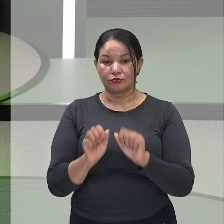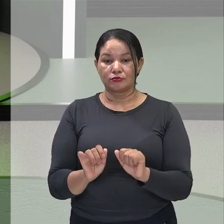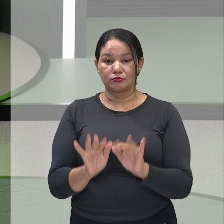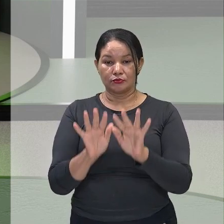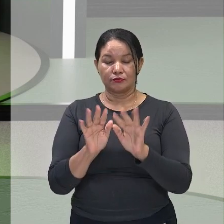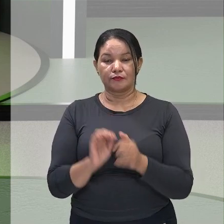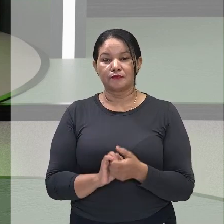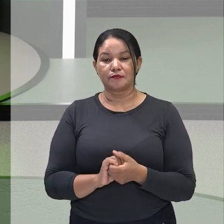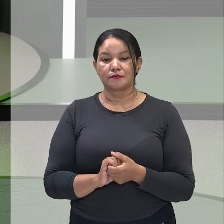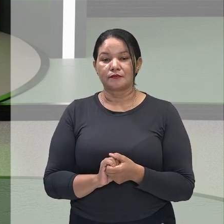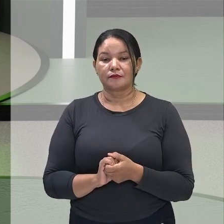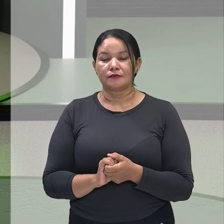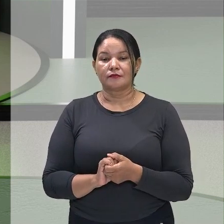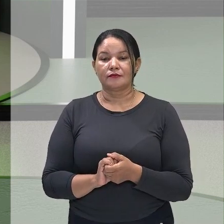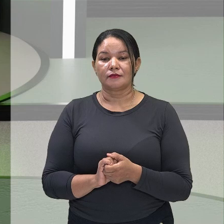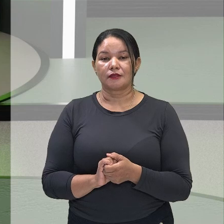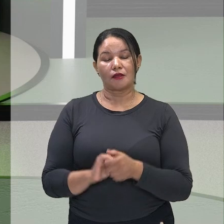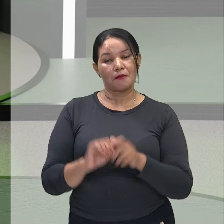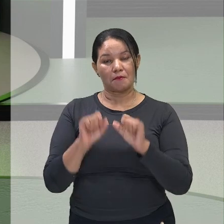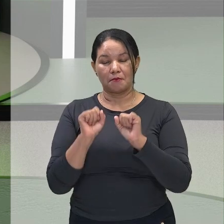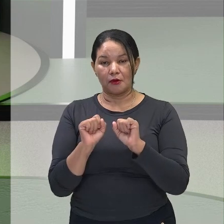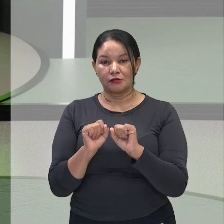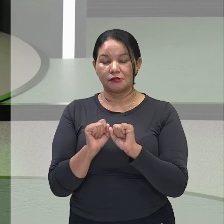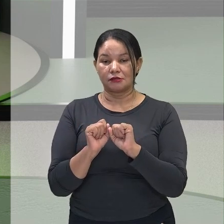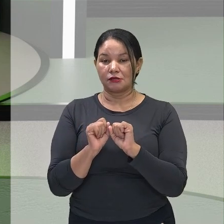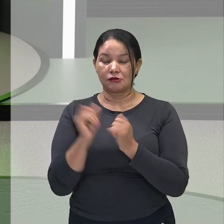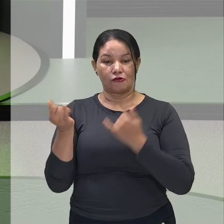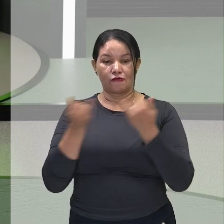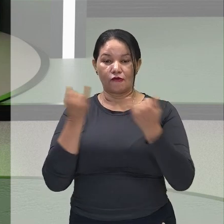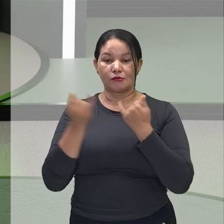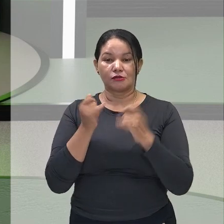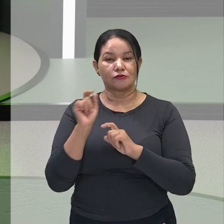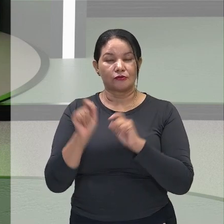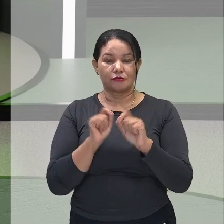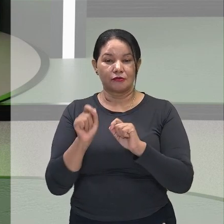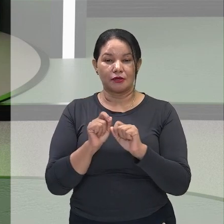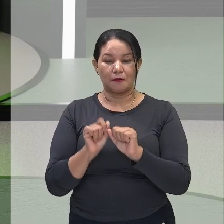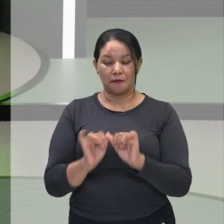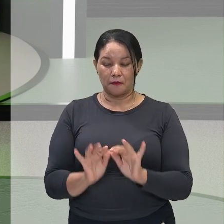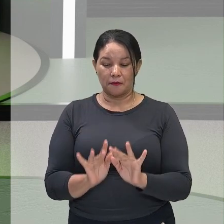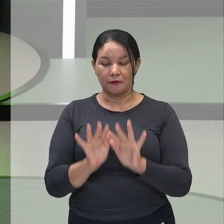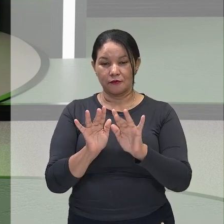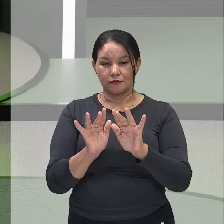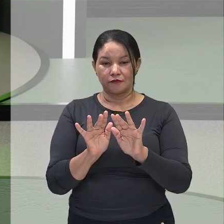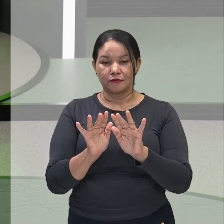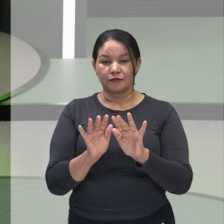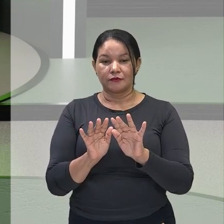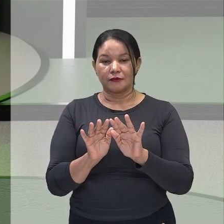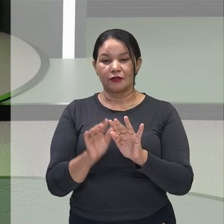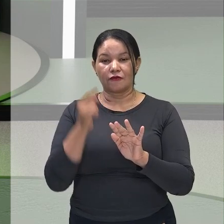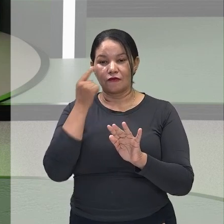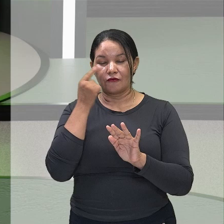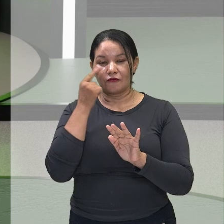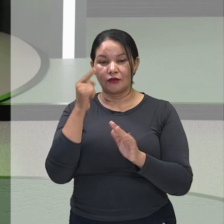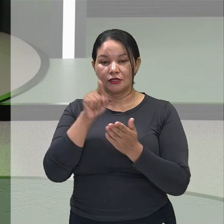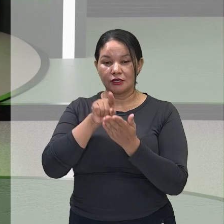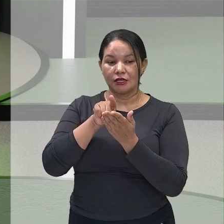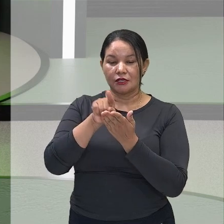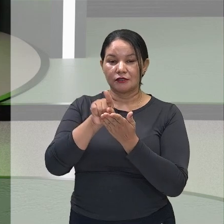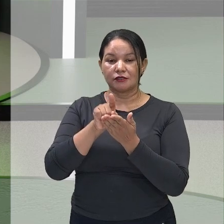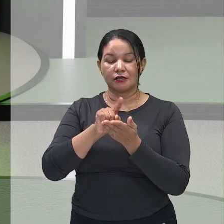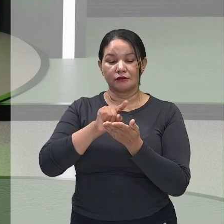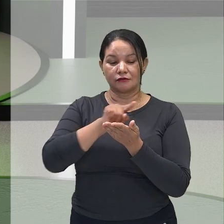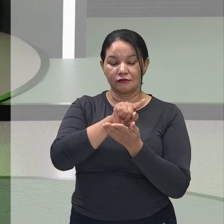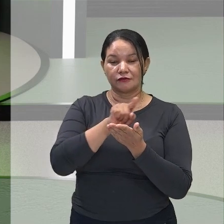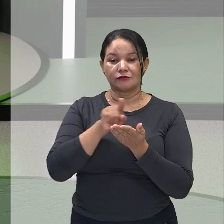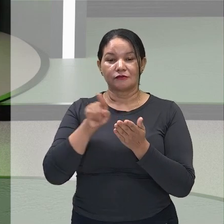convecção. Esse pode ser formação de agitação. Observe ali na setinha, né? Tem setas para cima, para